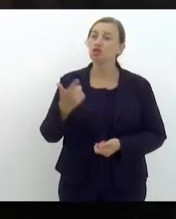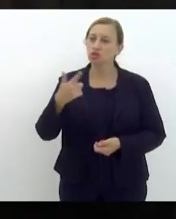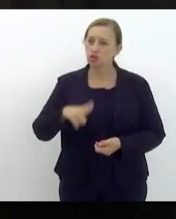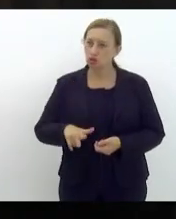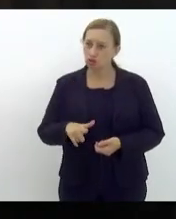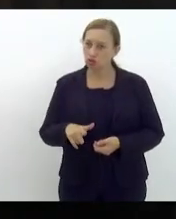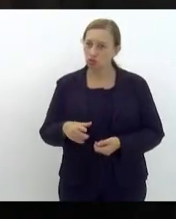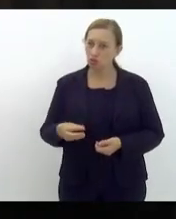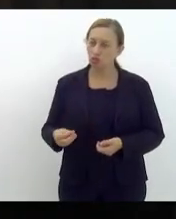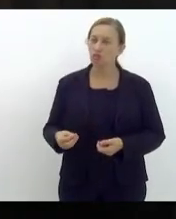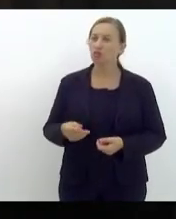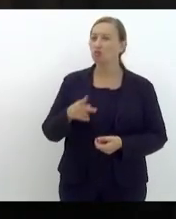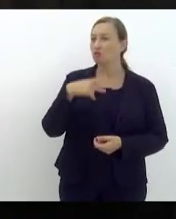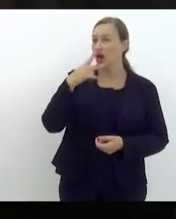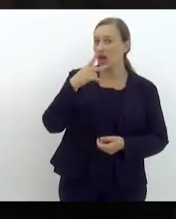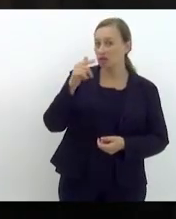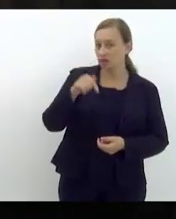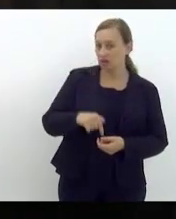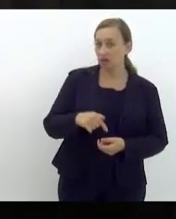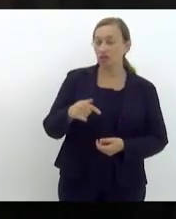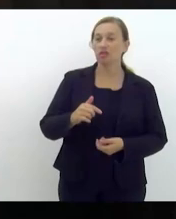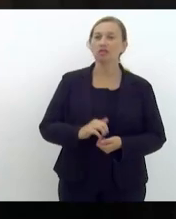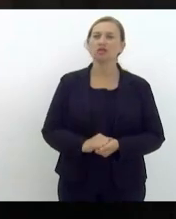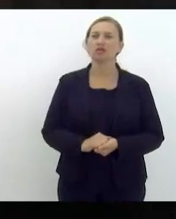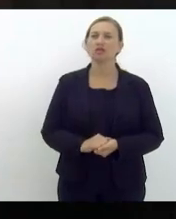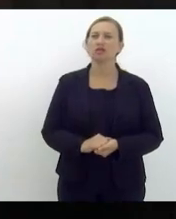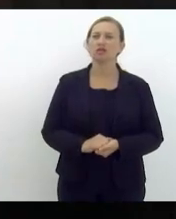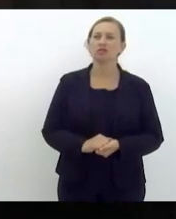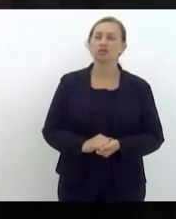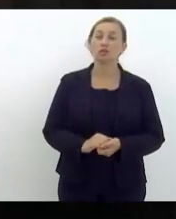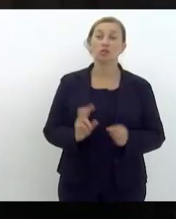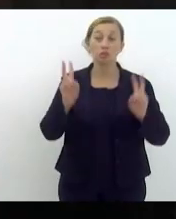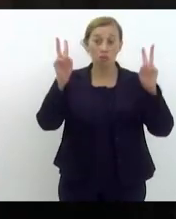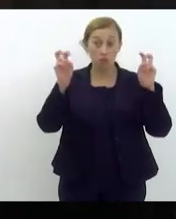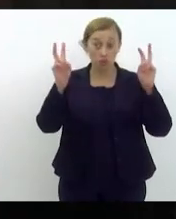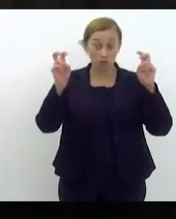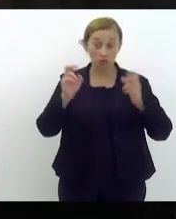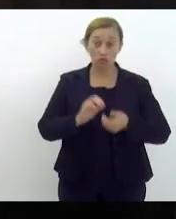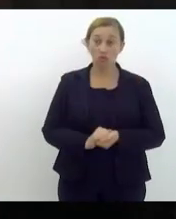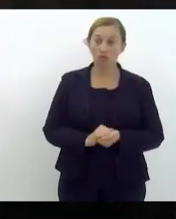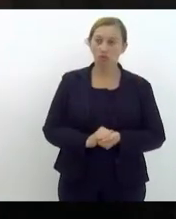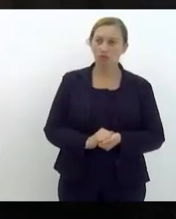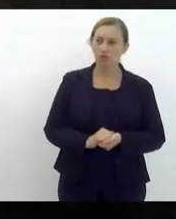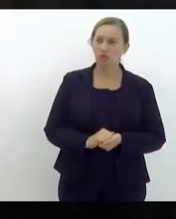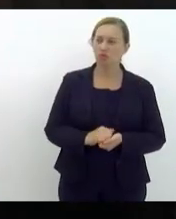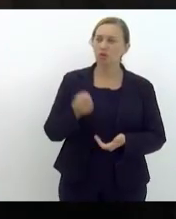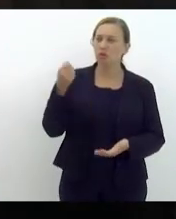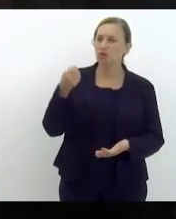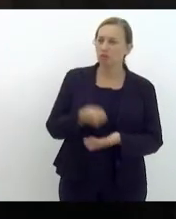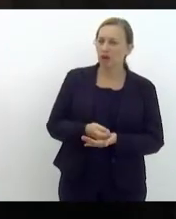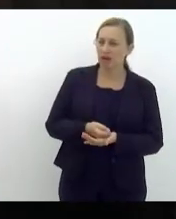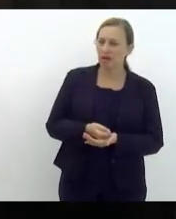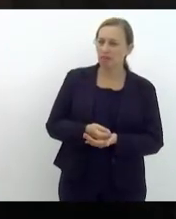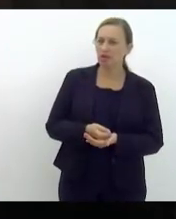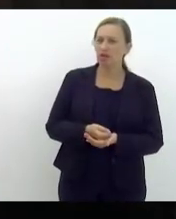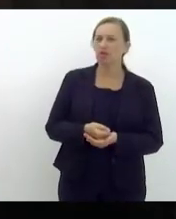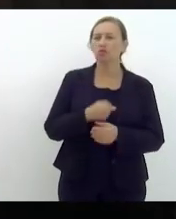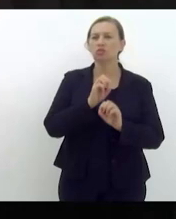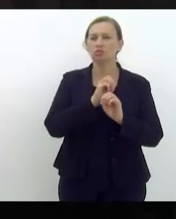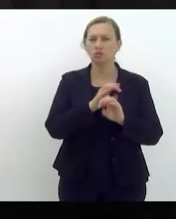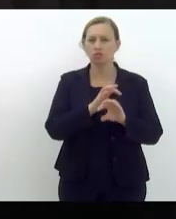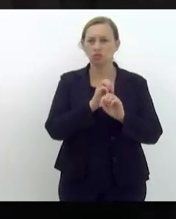vou estar aqui abordando a questão do pagamento do piso Nacional da